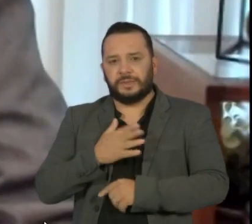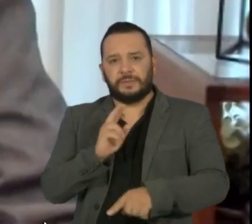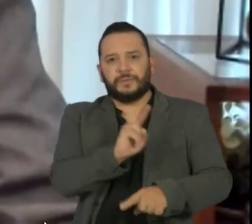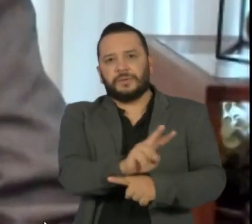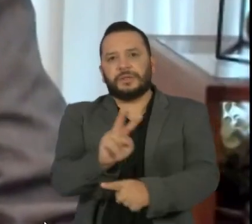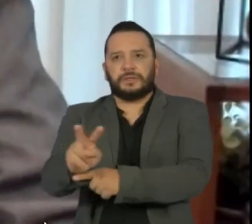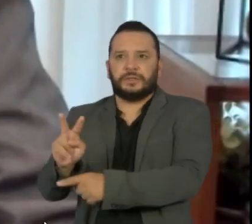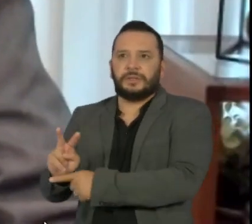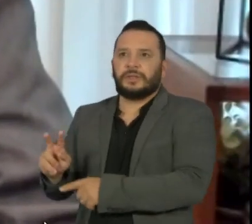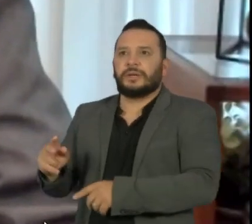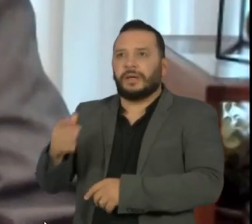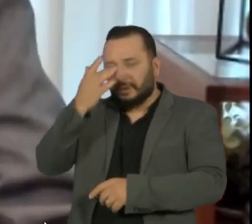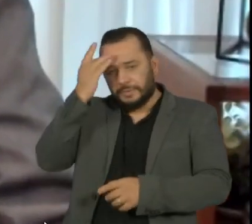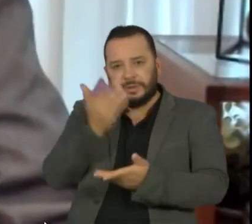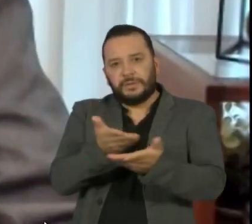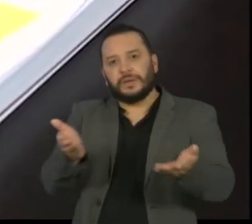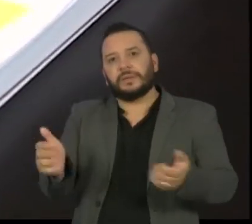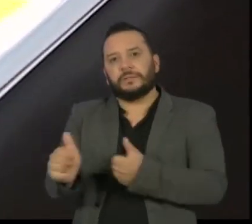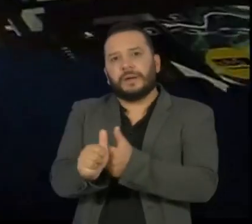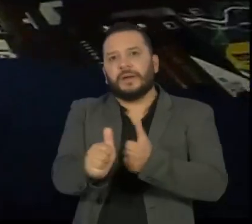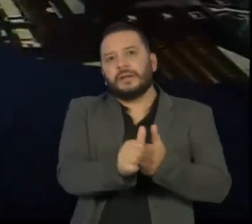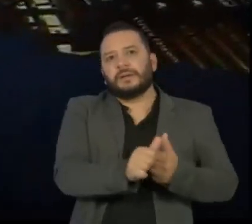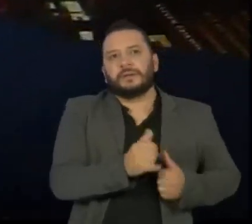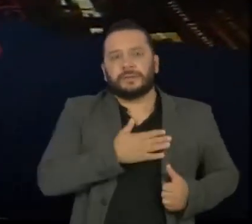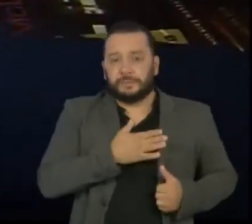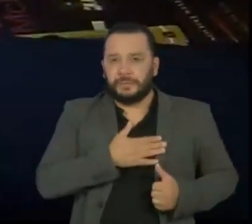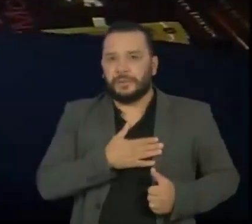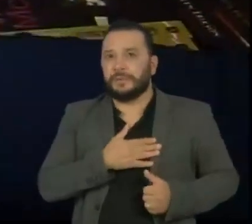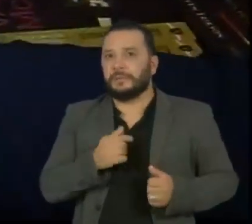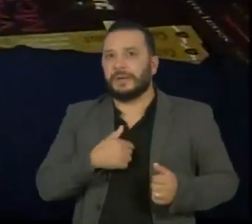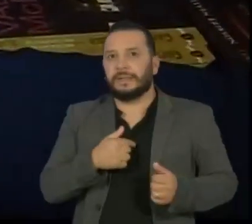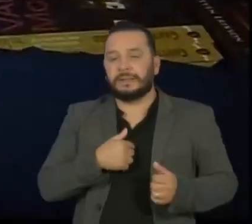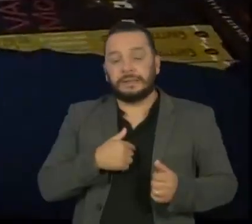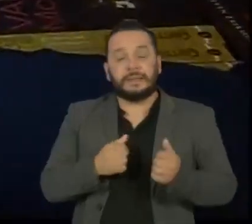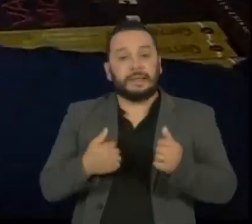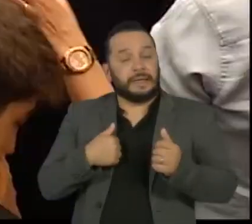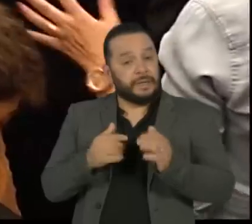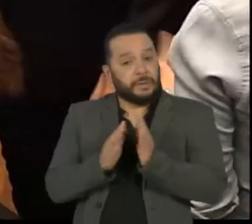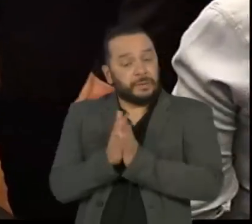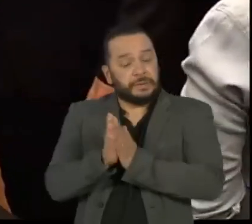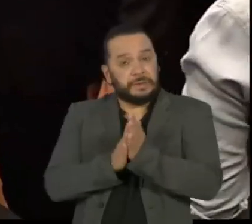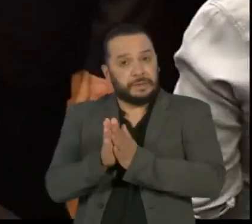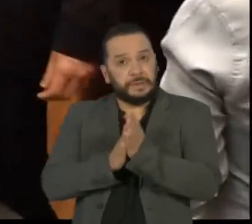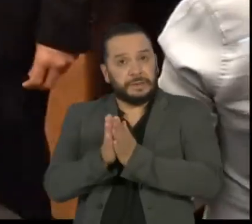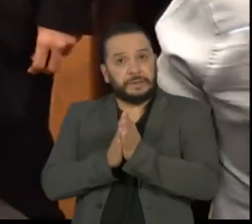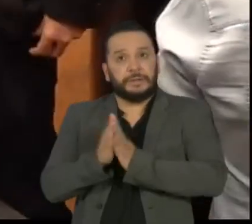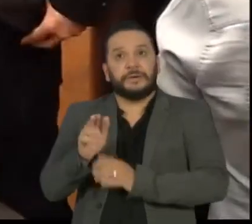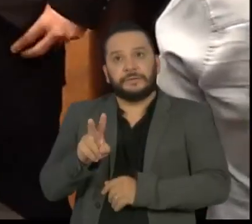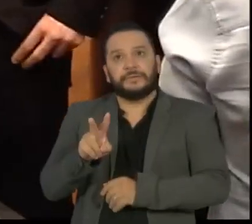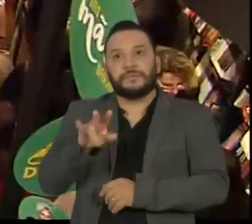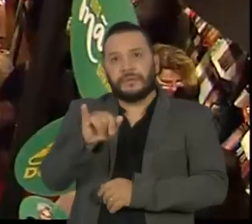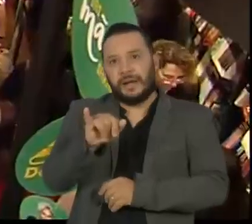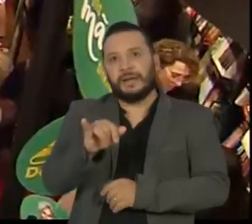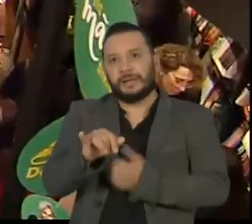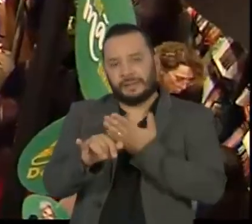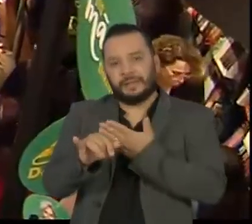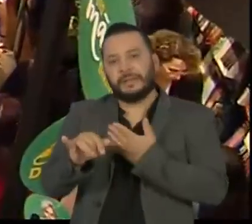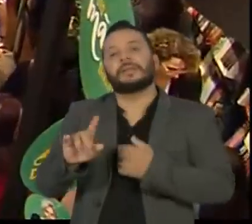comigo convivam, né, na minha existência. Mas eu não tenho a perspectiva de que a gente vá, por exemplo, numa